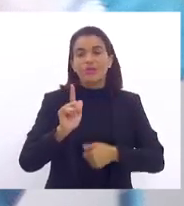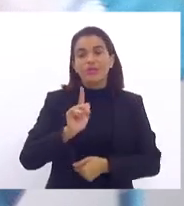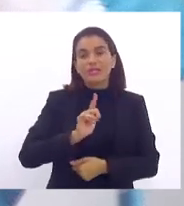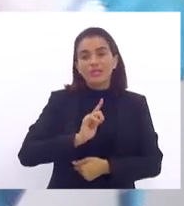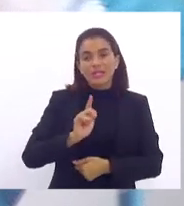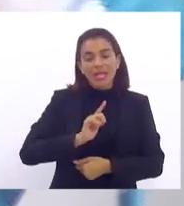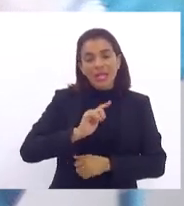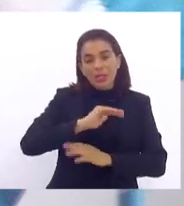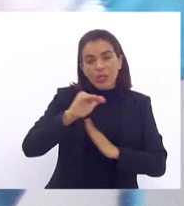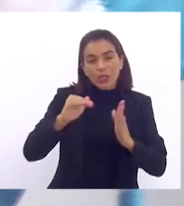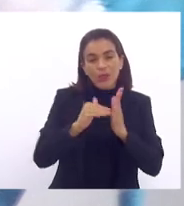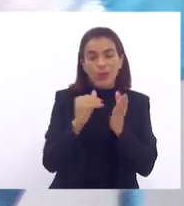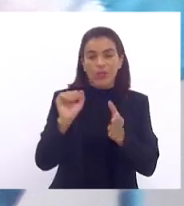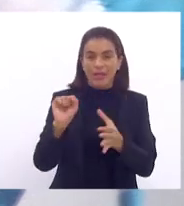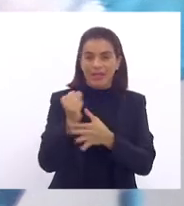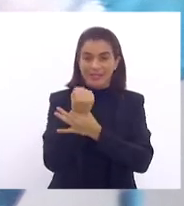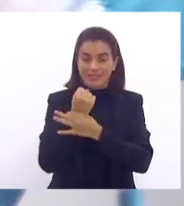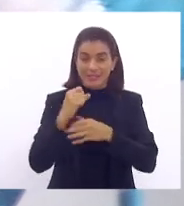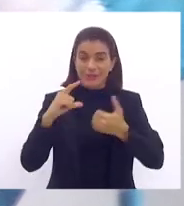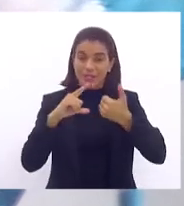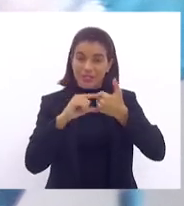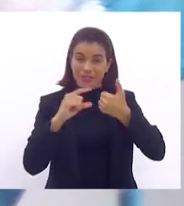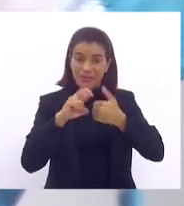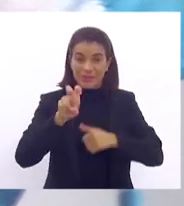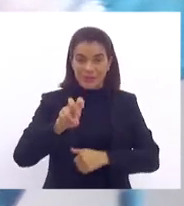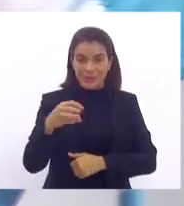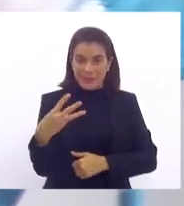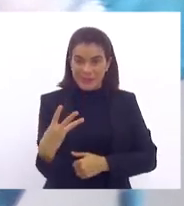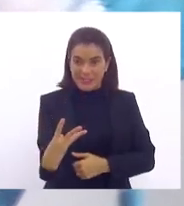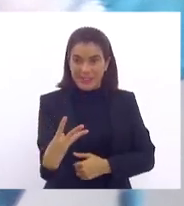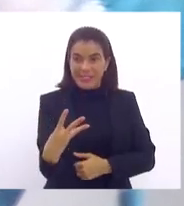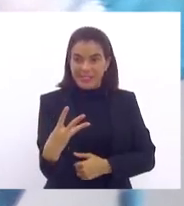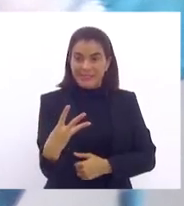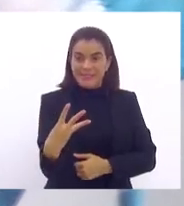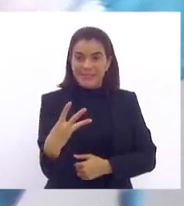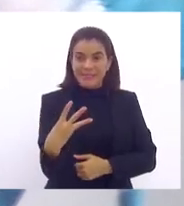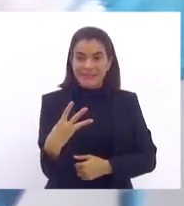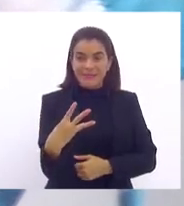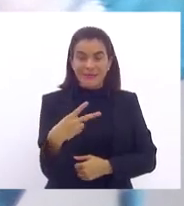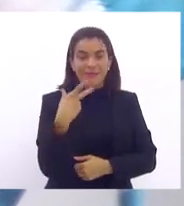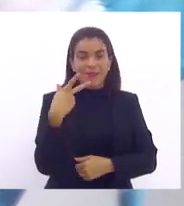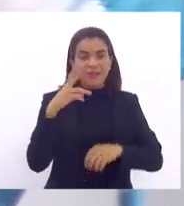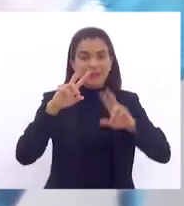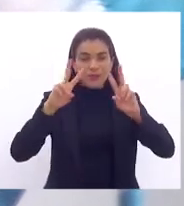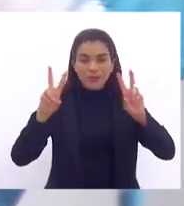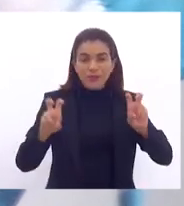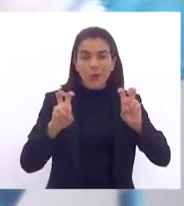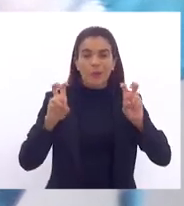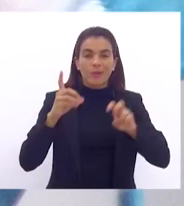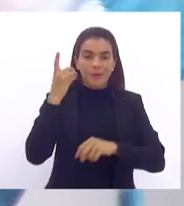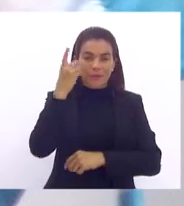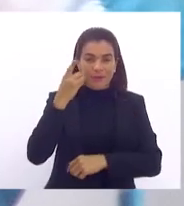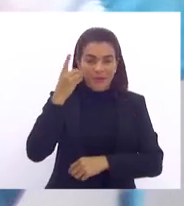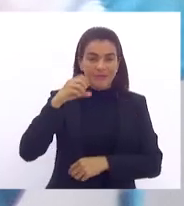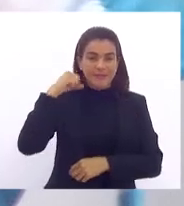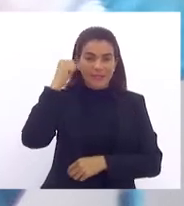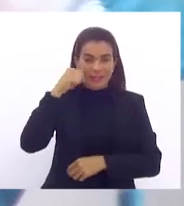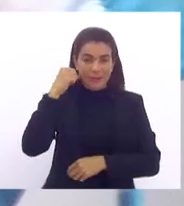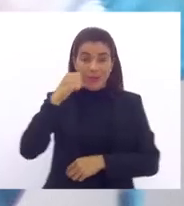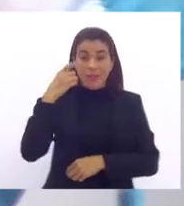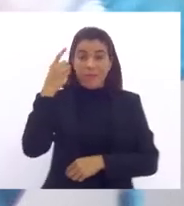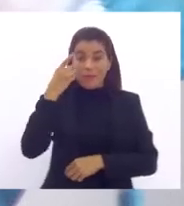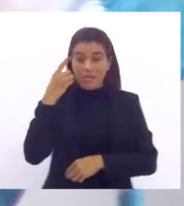a todas as garantias do artigo 53 eh eh destinadas aos Deputados Federais e senadores aos deputados